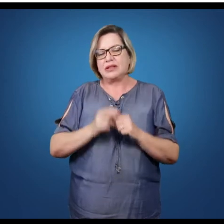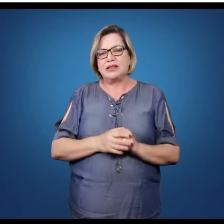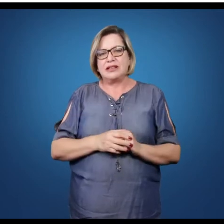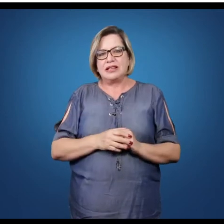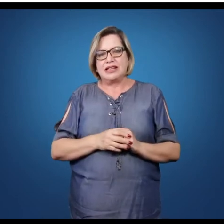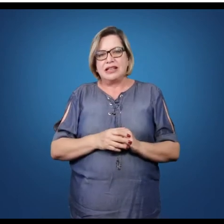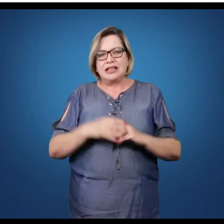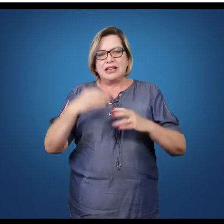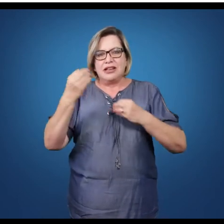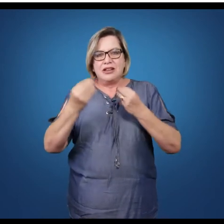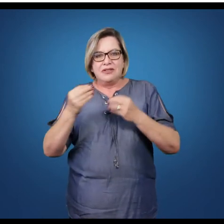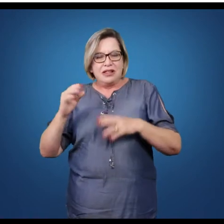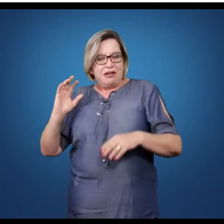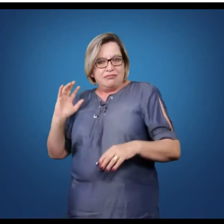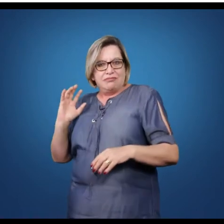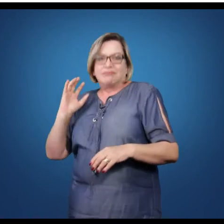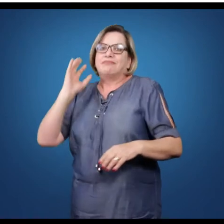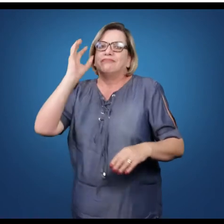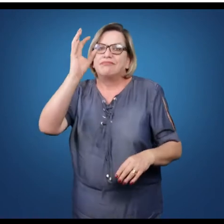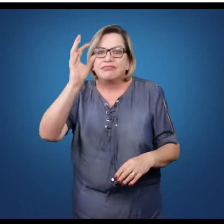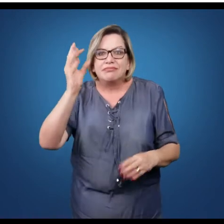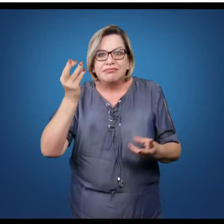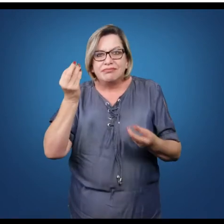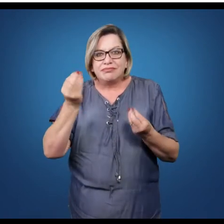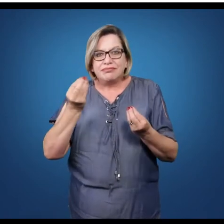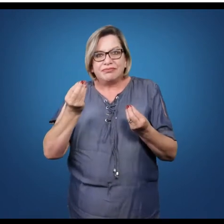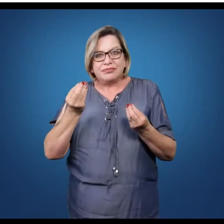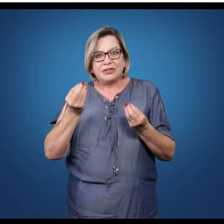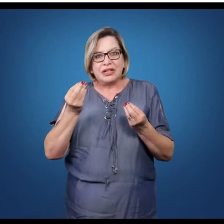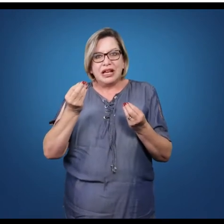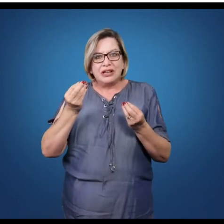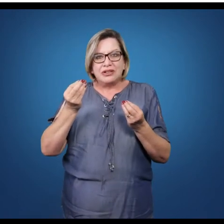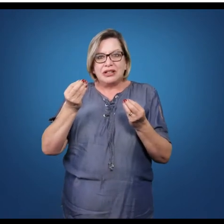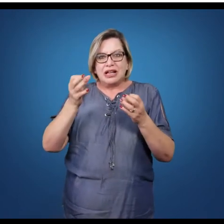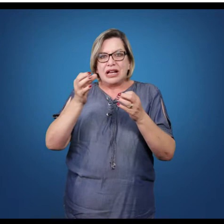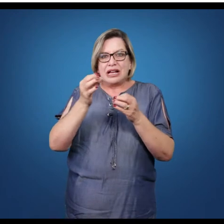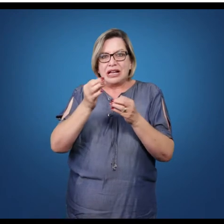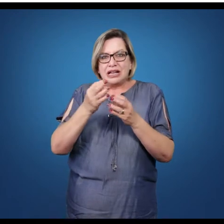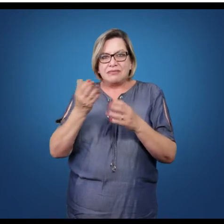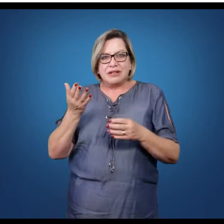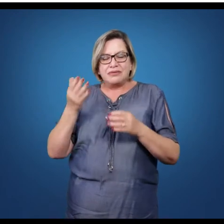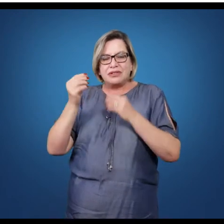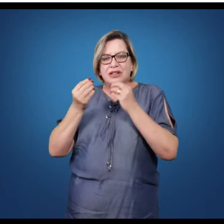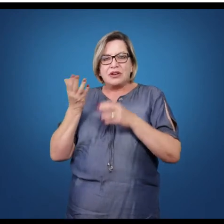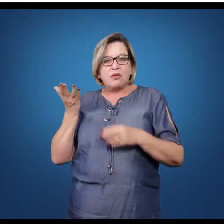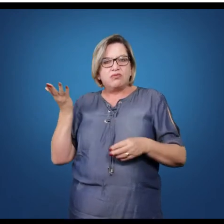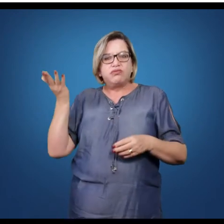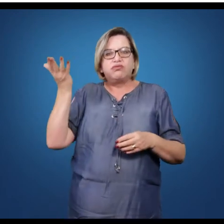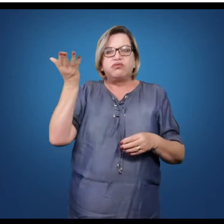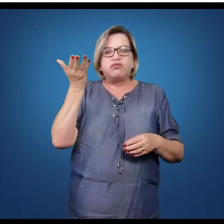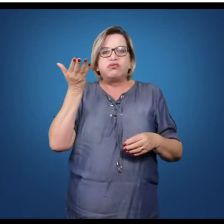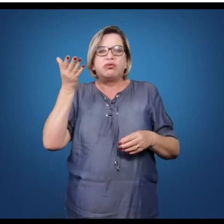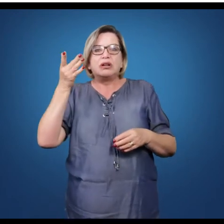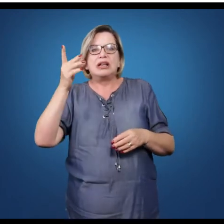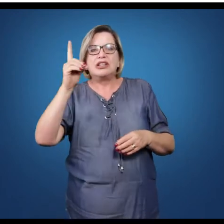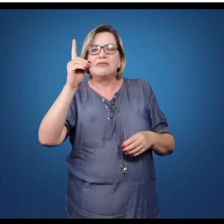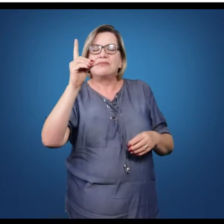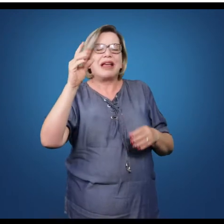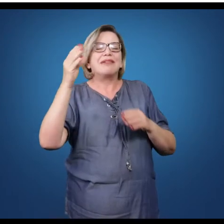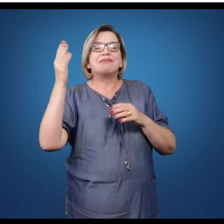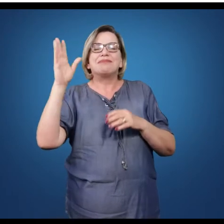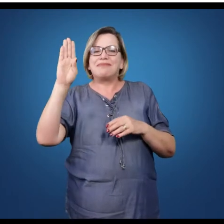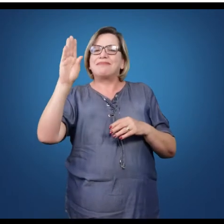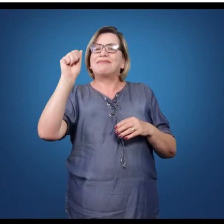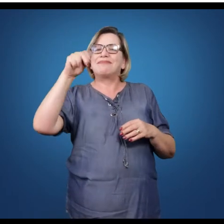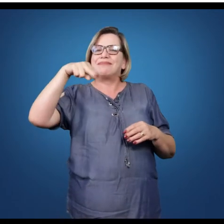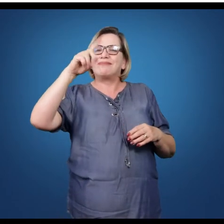No jeito de trabalhar arremesso com o aluno, finaliza o 8 com uma bandeja ou com um arremesso de jumping ou um arremesso parado. Por